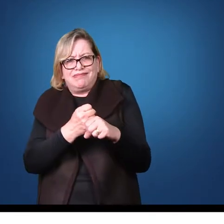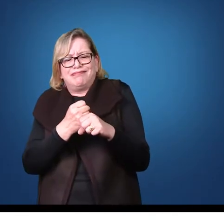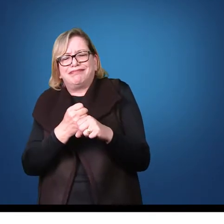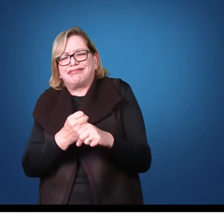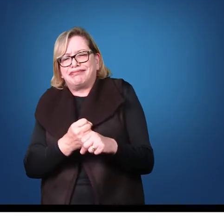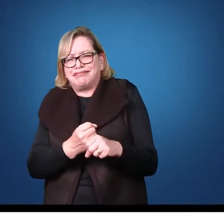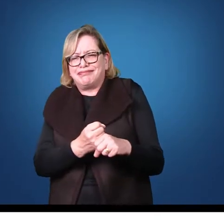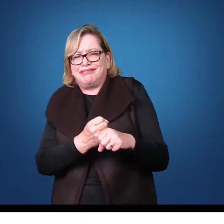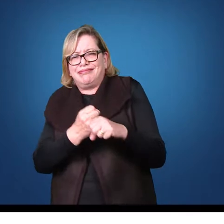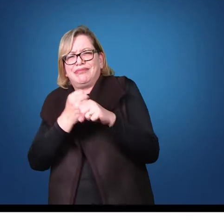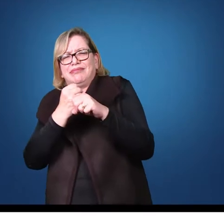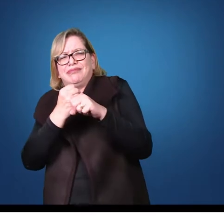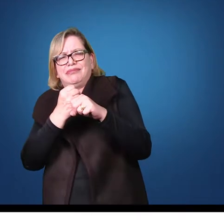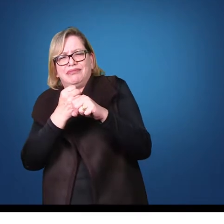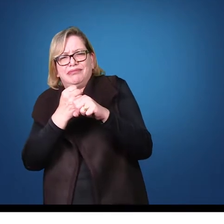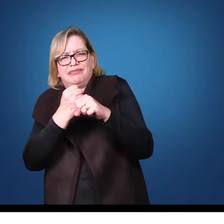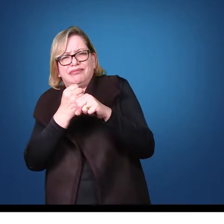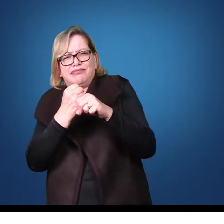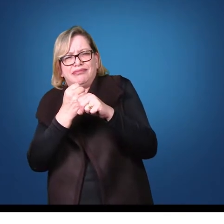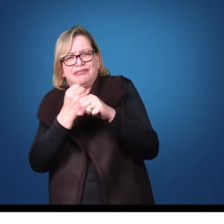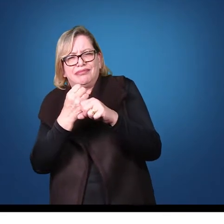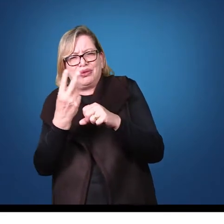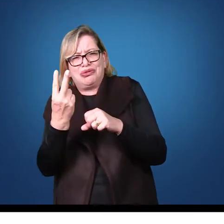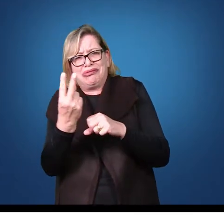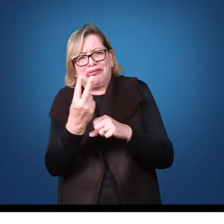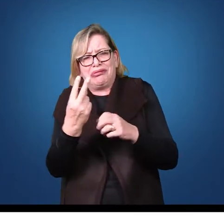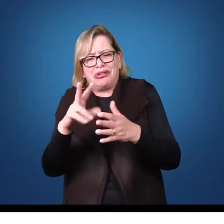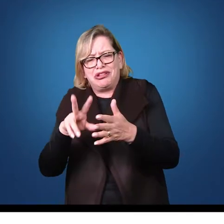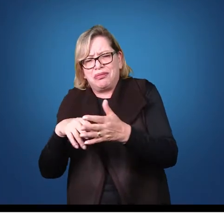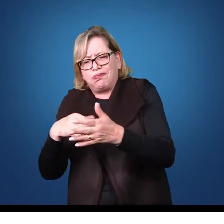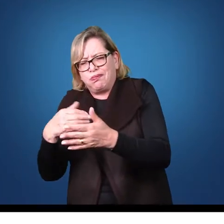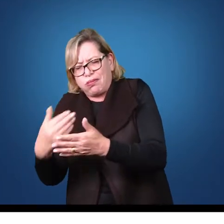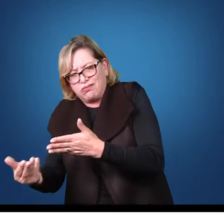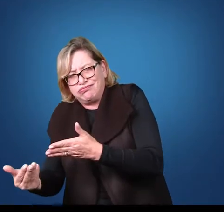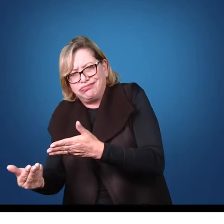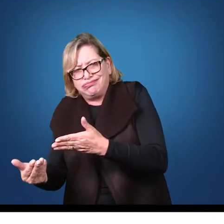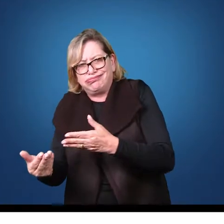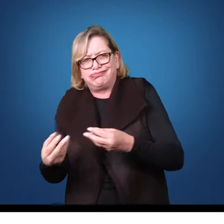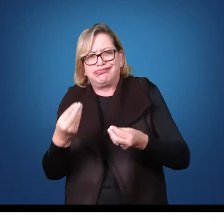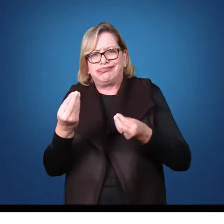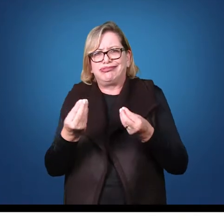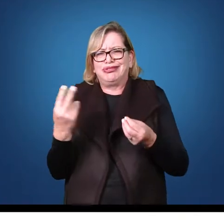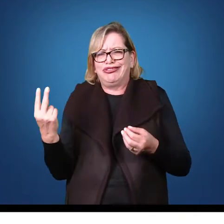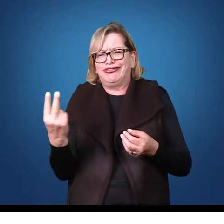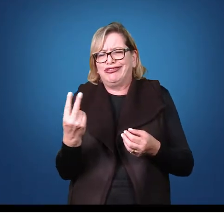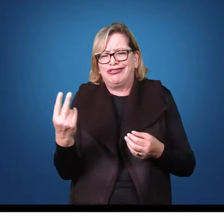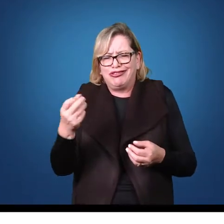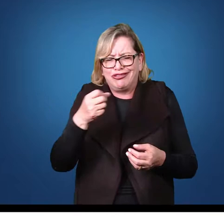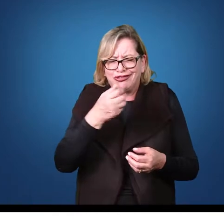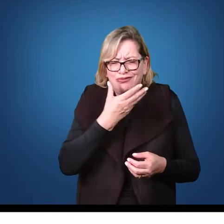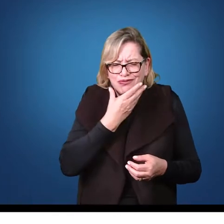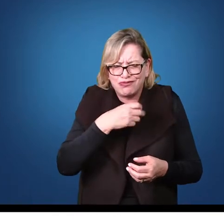puxa! Puxa! Caca! Caiu e a vovó se esfatelou também no chão.